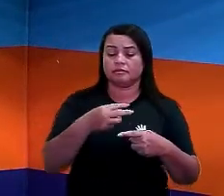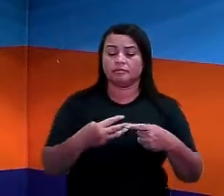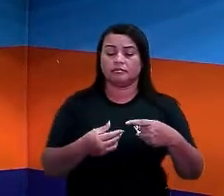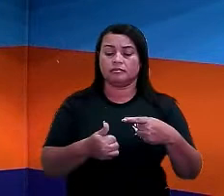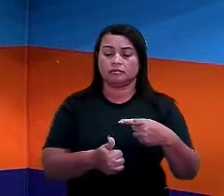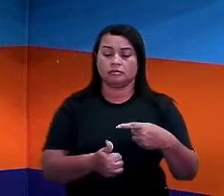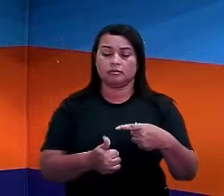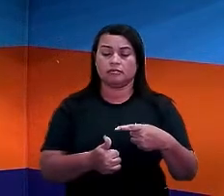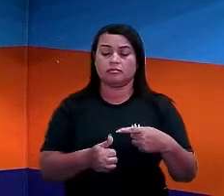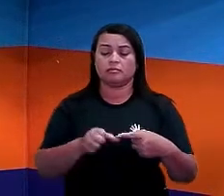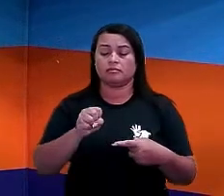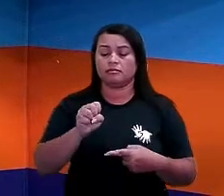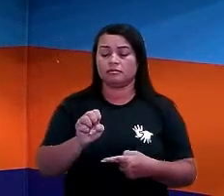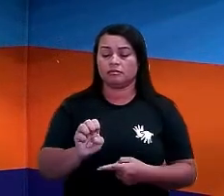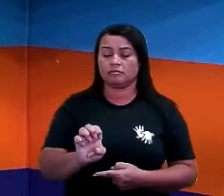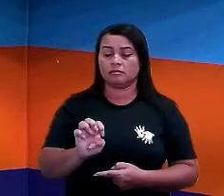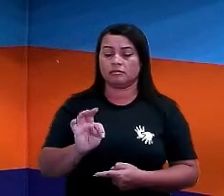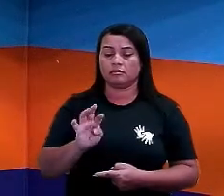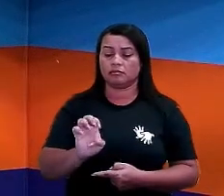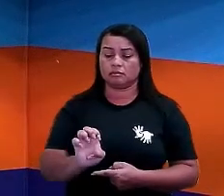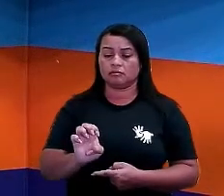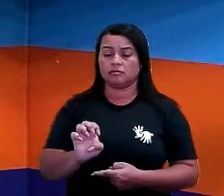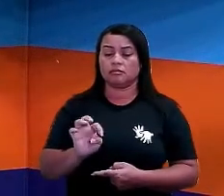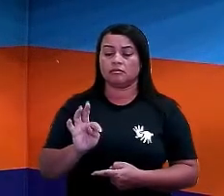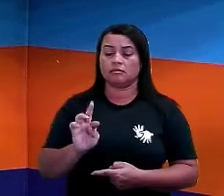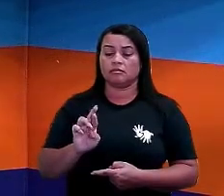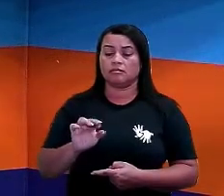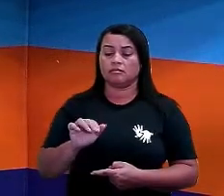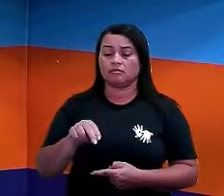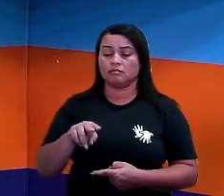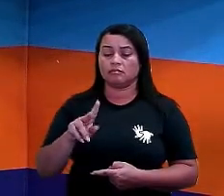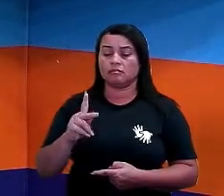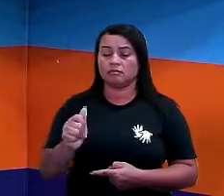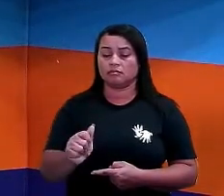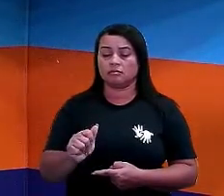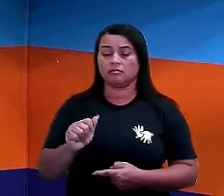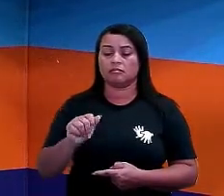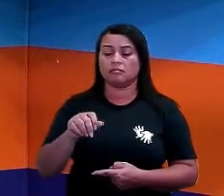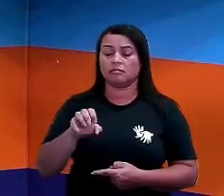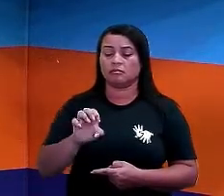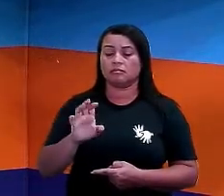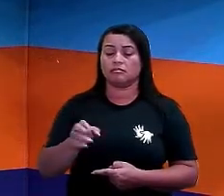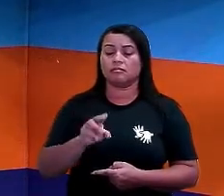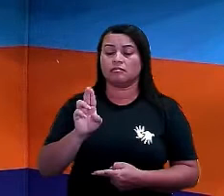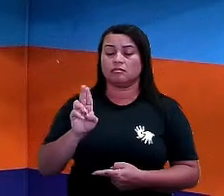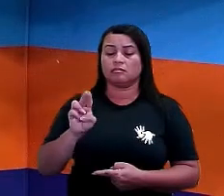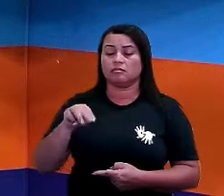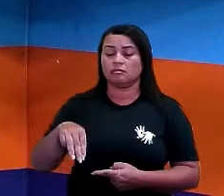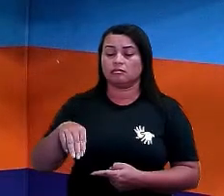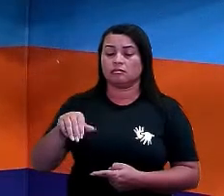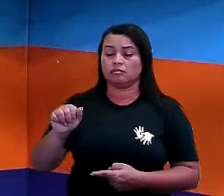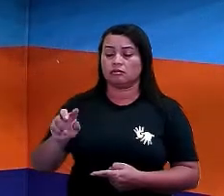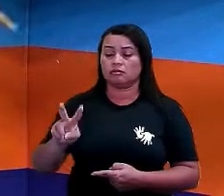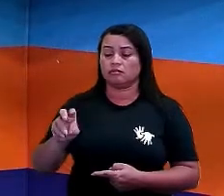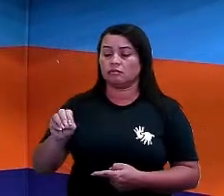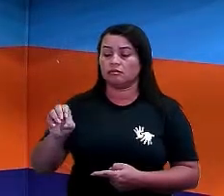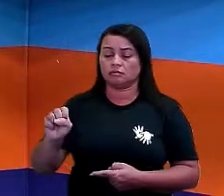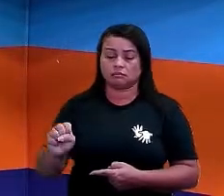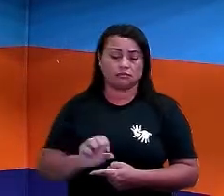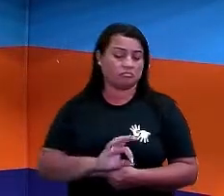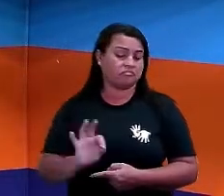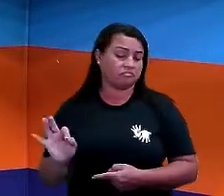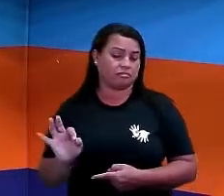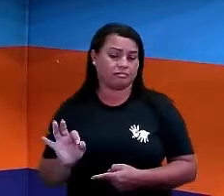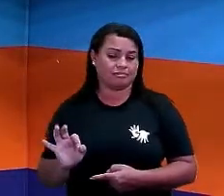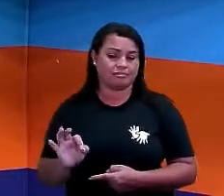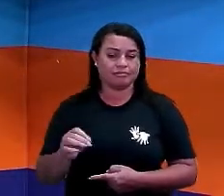avos. A única coisa que a gente tem que fazer é botar o nomezinho aqui, ó. Avos, tá certo?